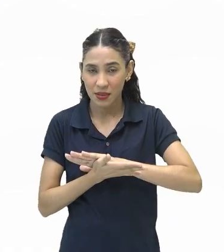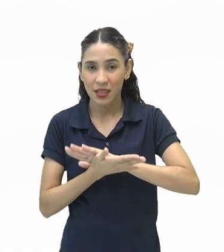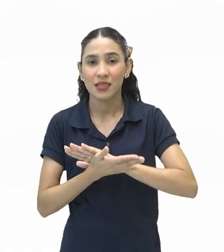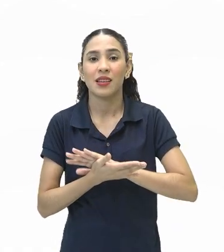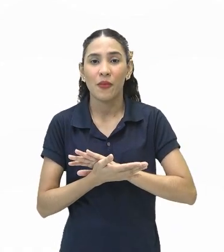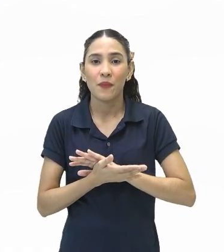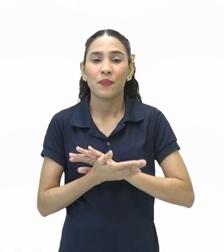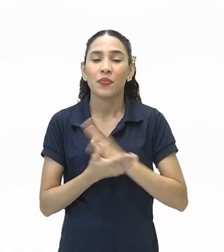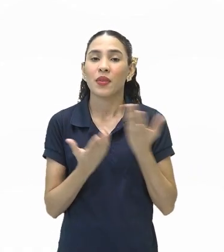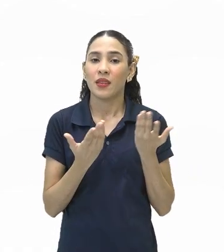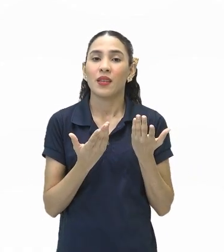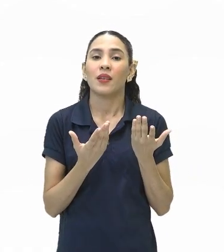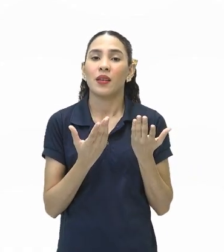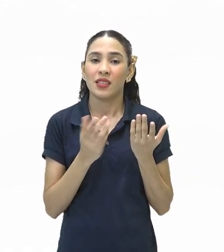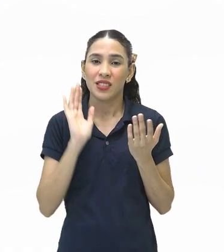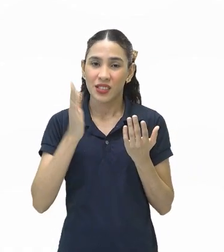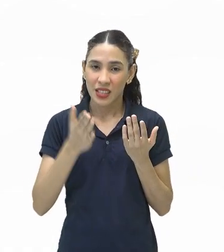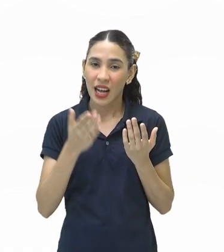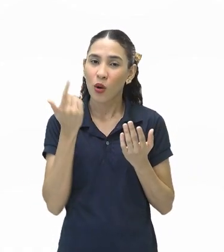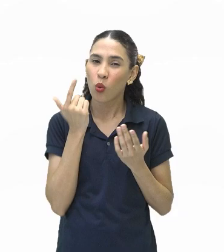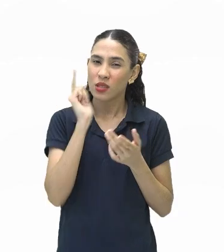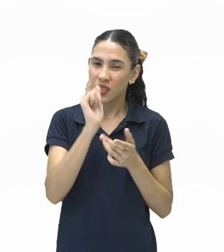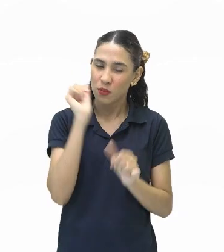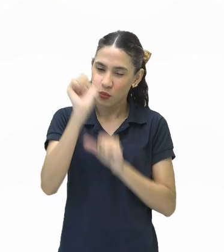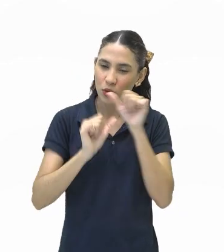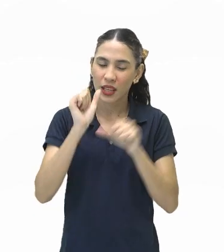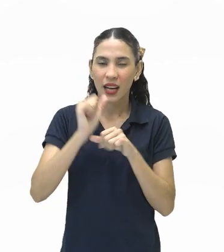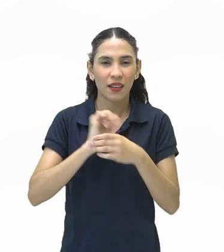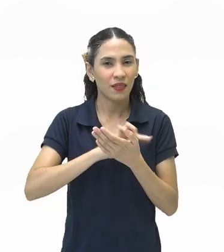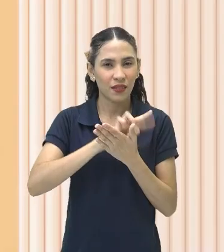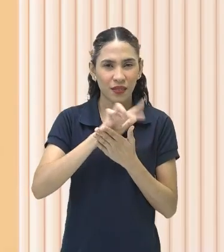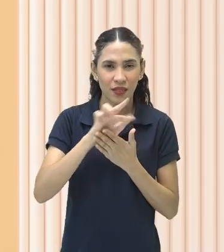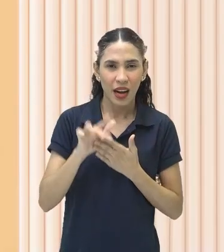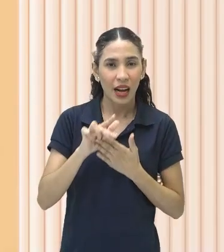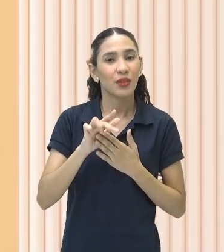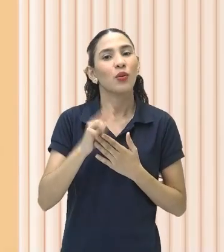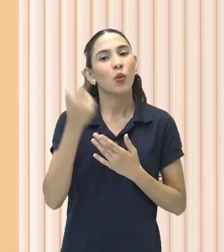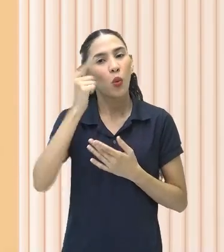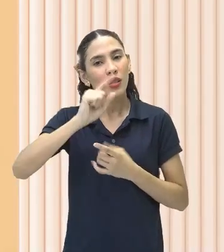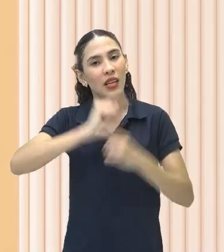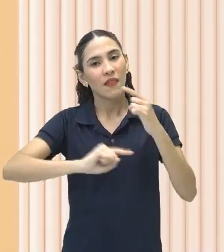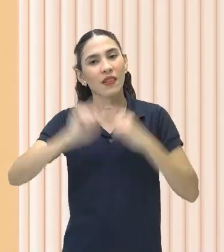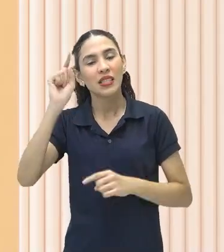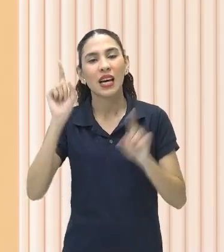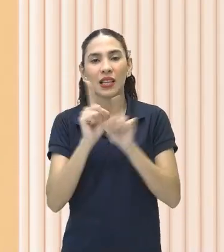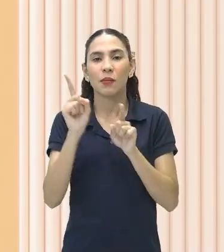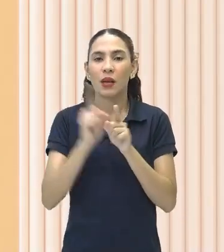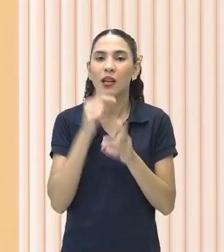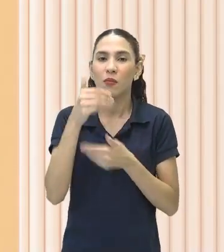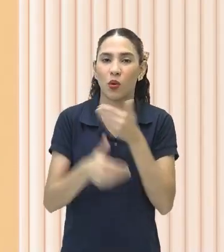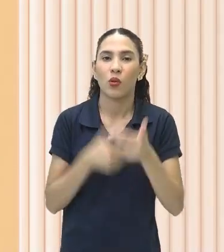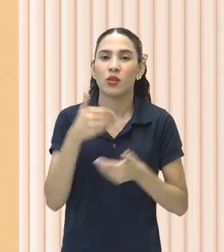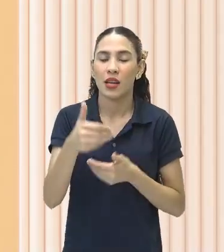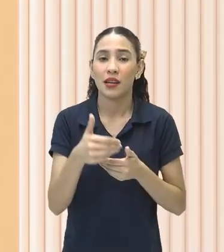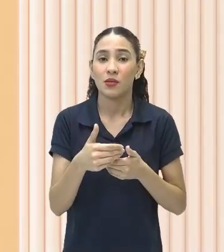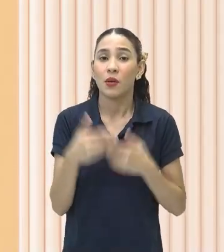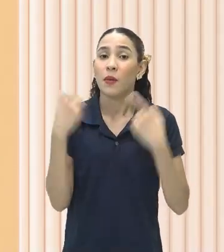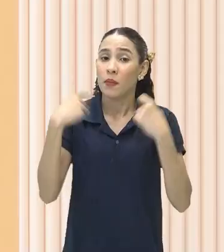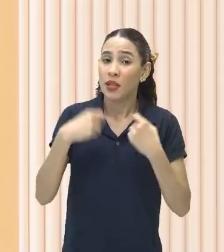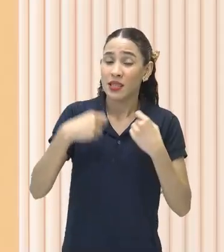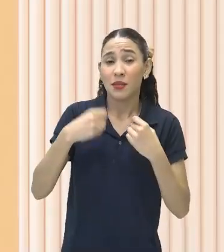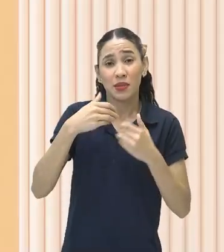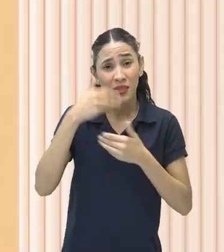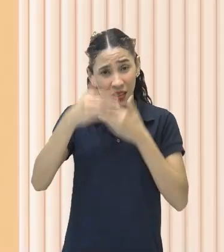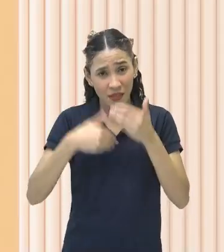discriminação, muita coisa já foi mudada. Muito já se avançou nesse processo aí. Precisamos